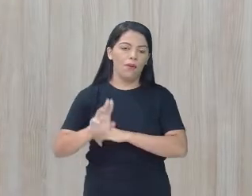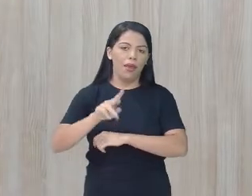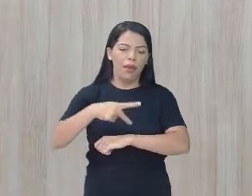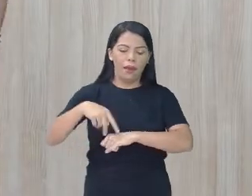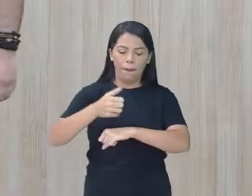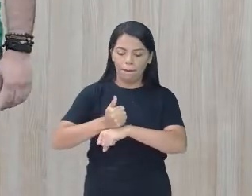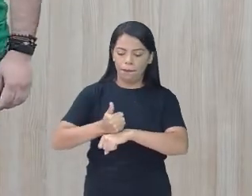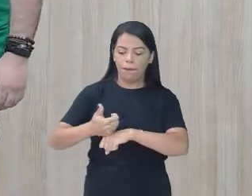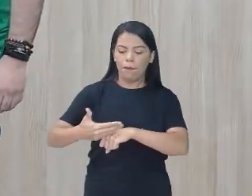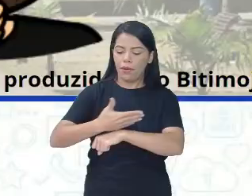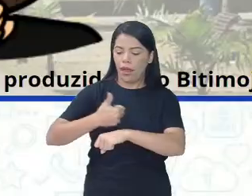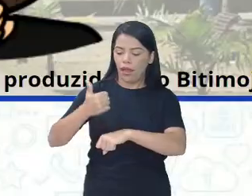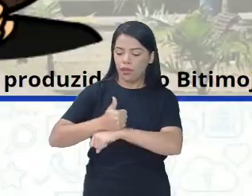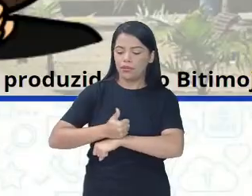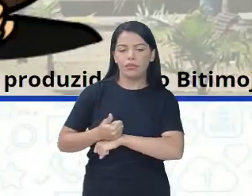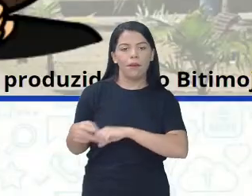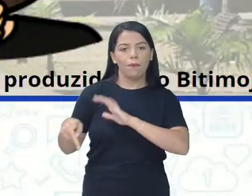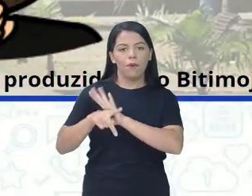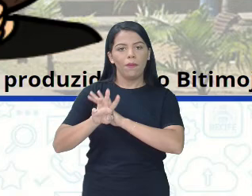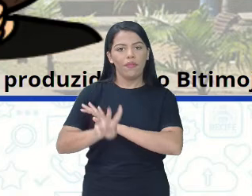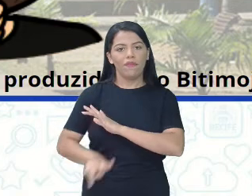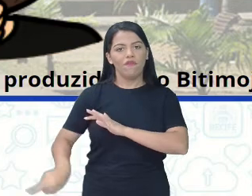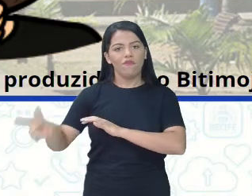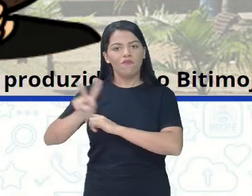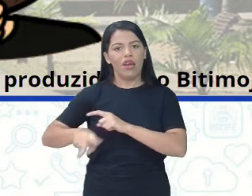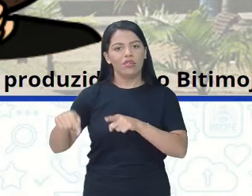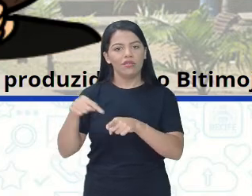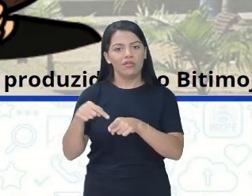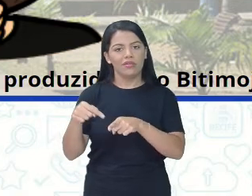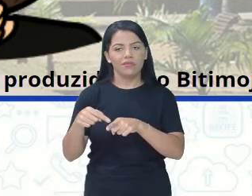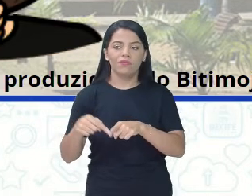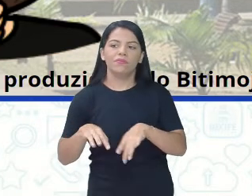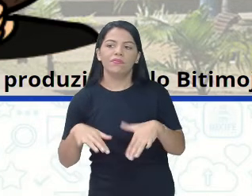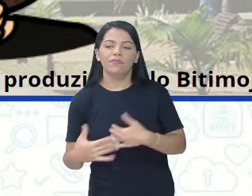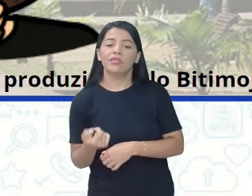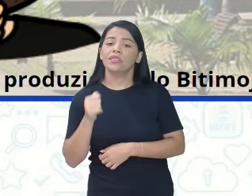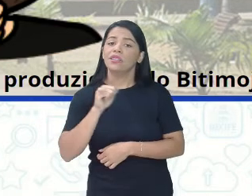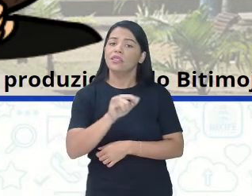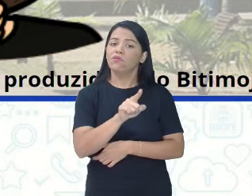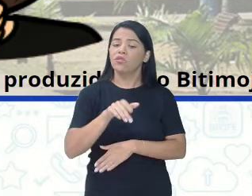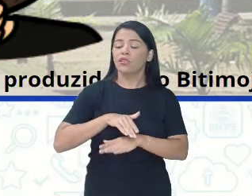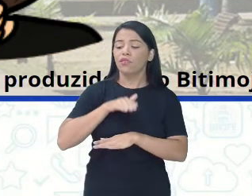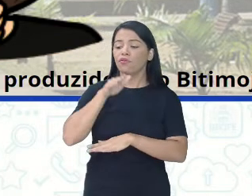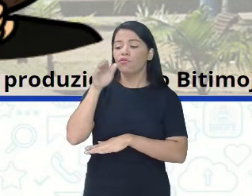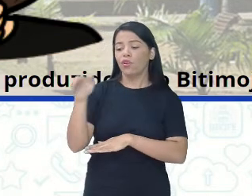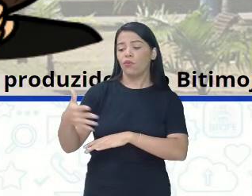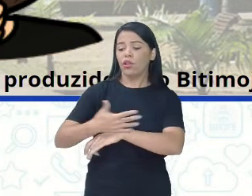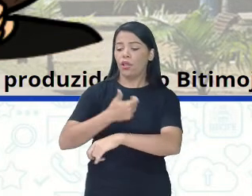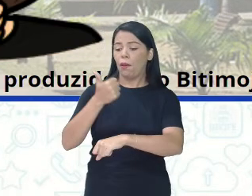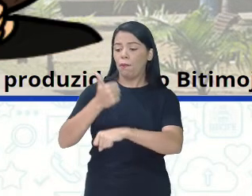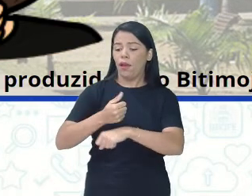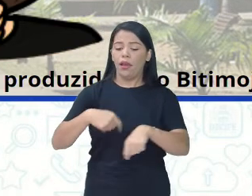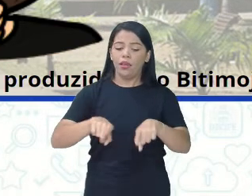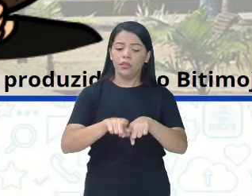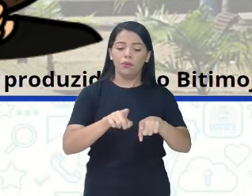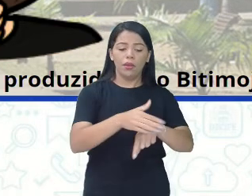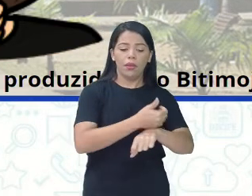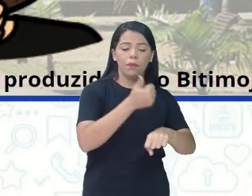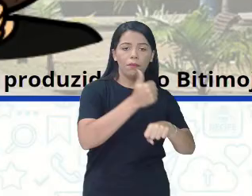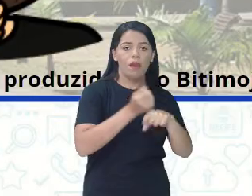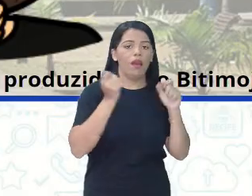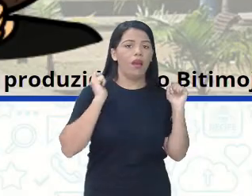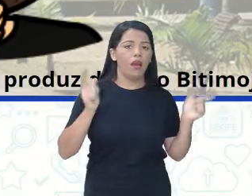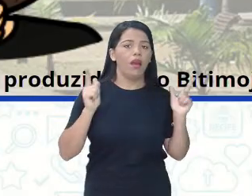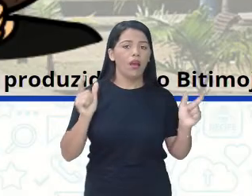Então, veja, se você frequenta as praças e parques o que é que você costuma fazer